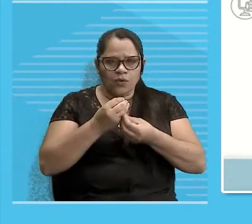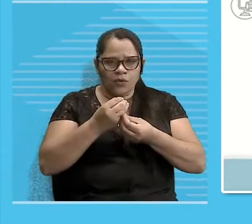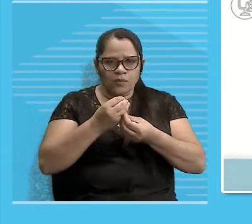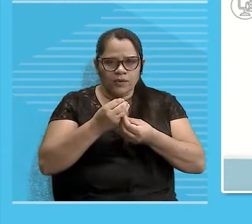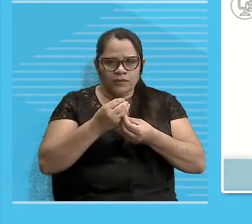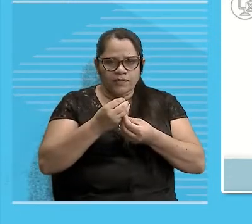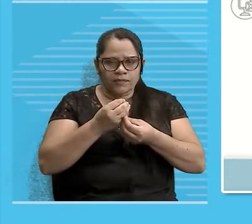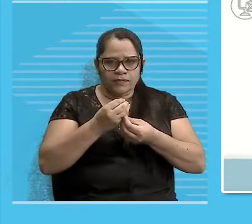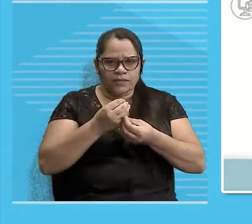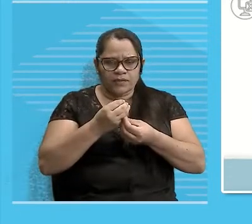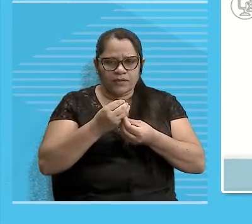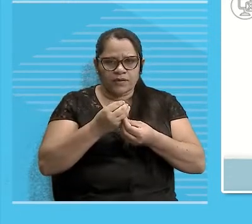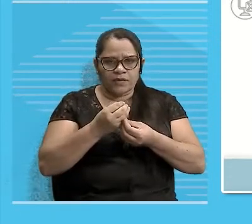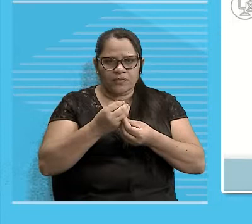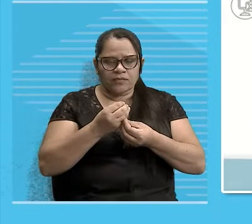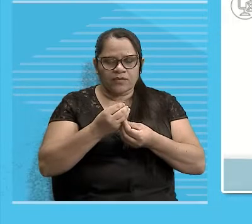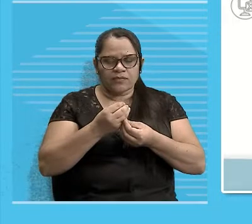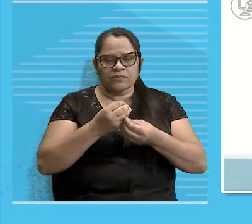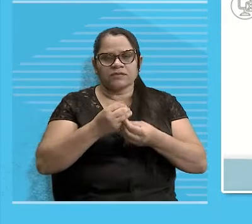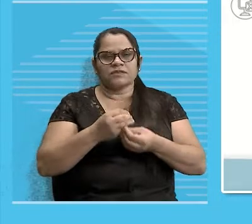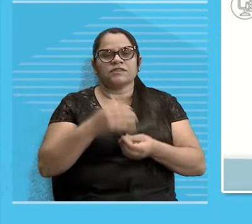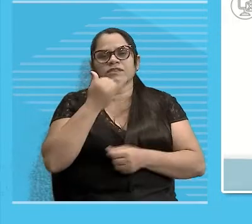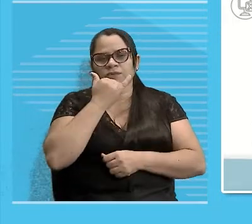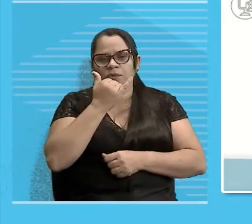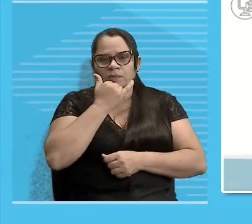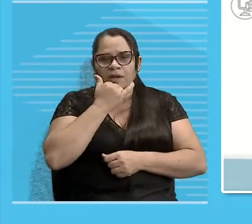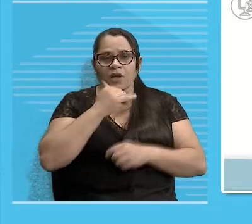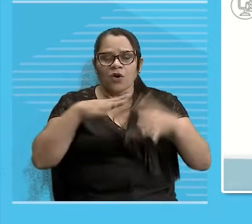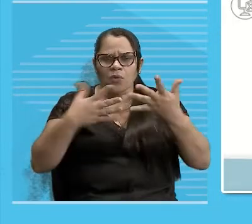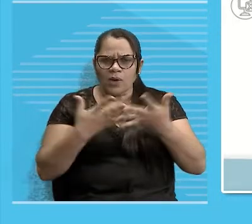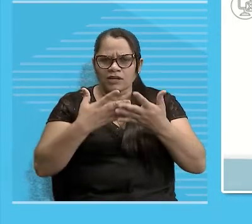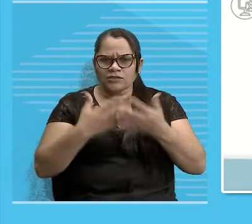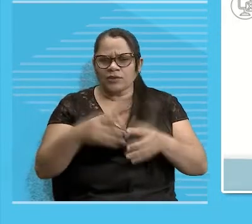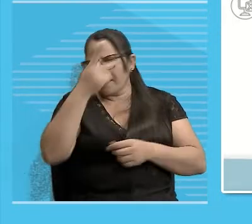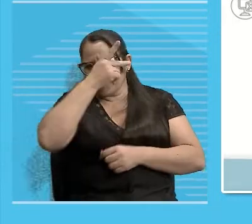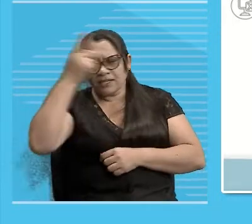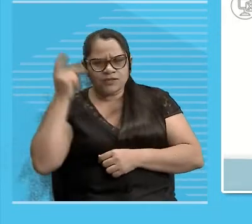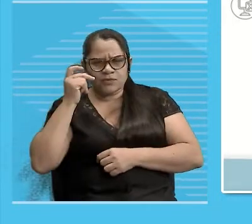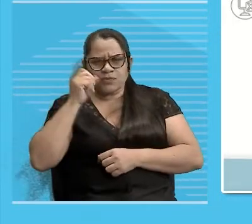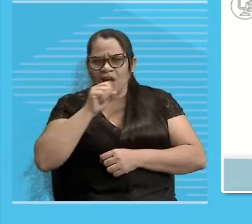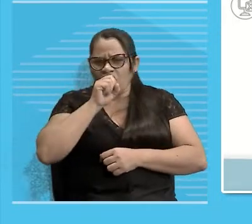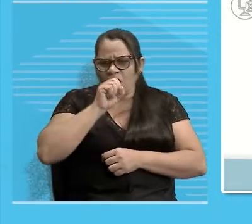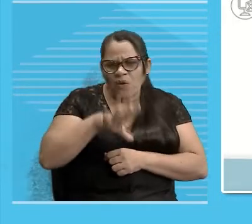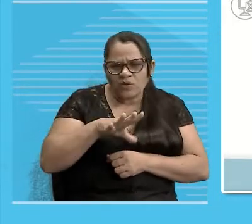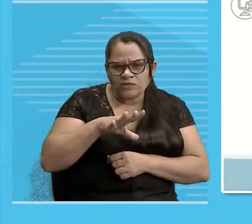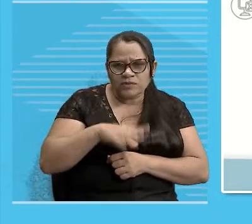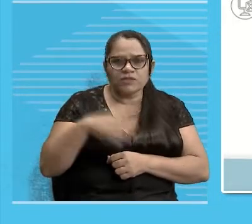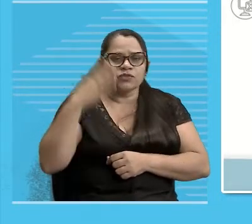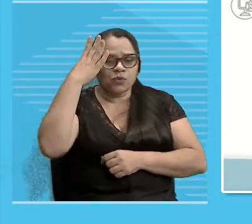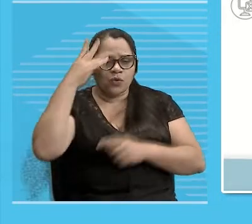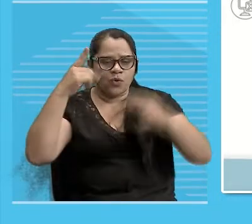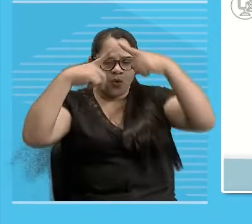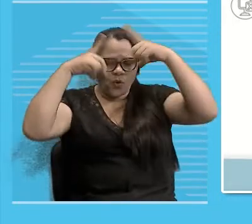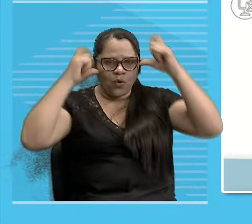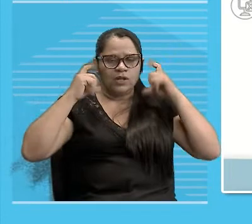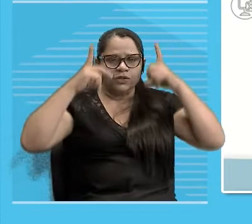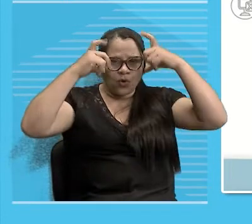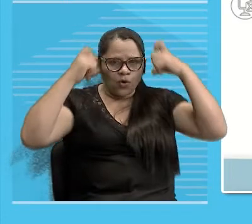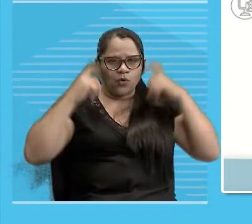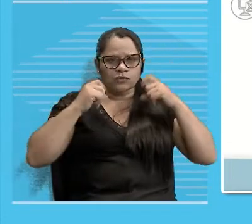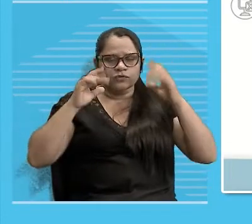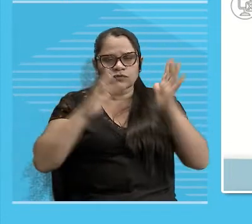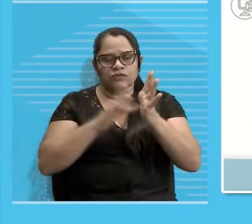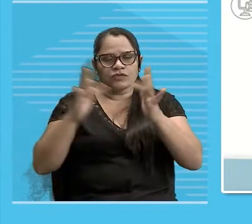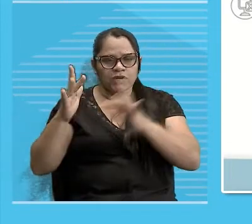cospem no rosto de Jesus, né? Bofeteiam ele. Depois colocam a coroa nele. Essa imagem a gente vê aí